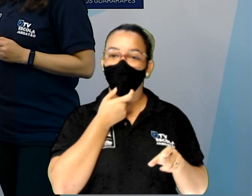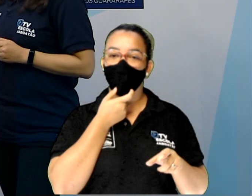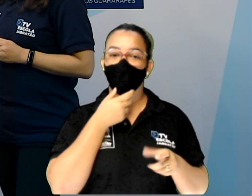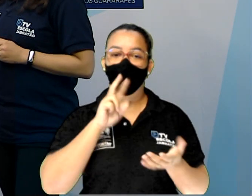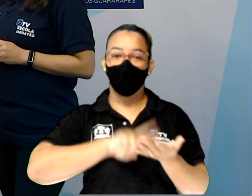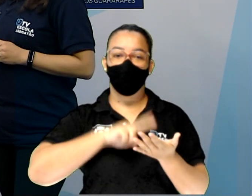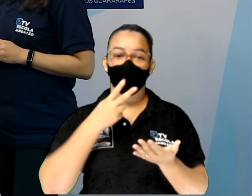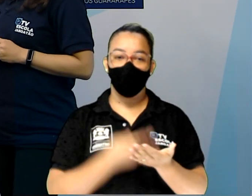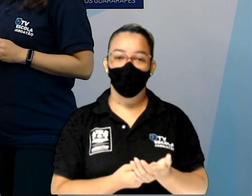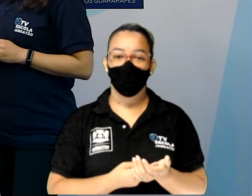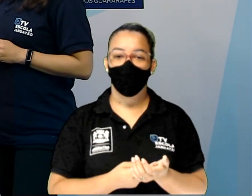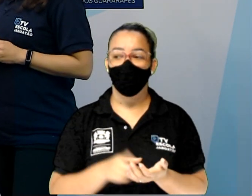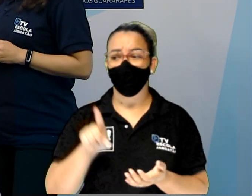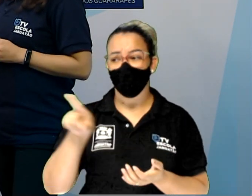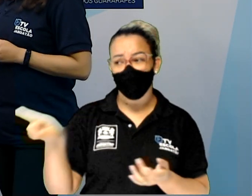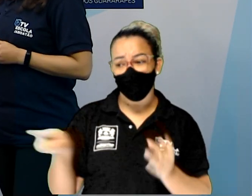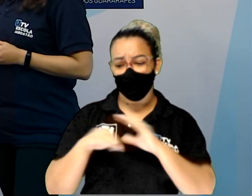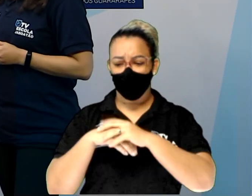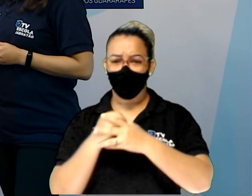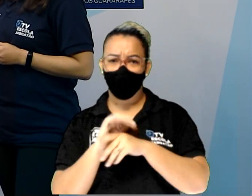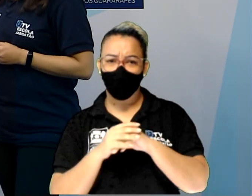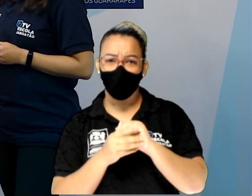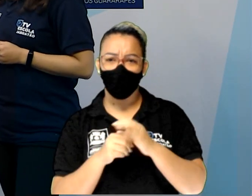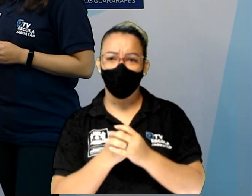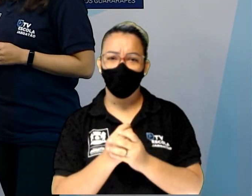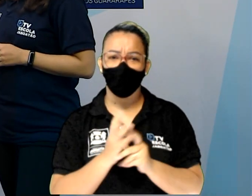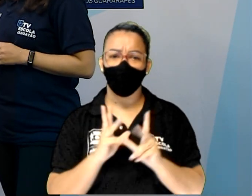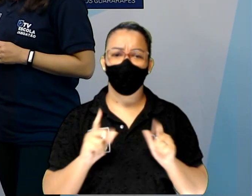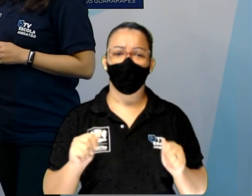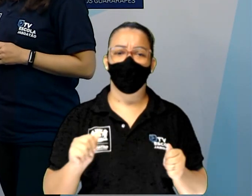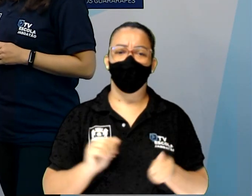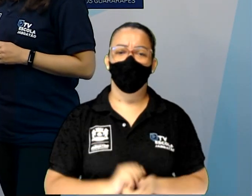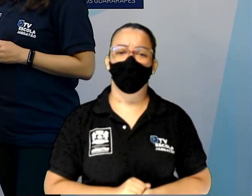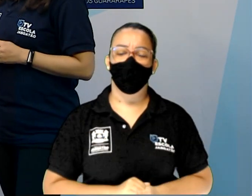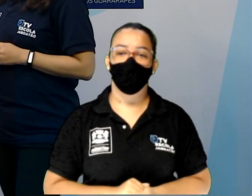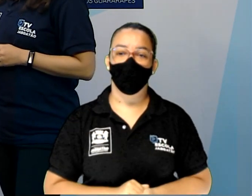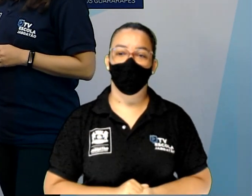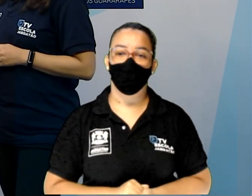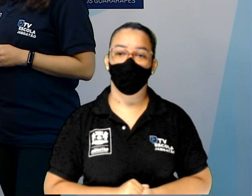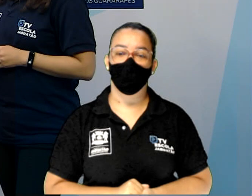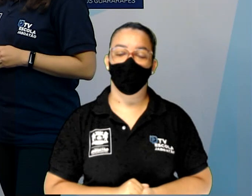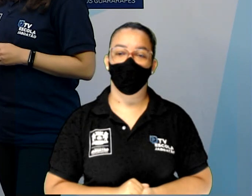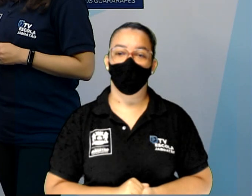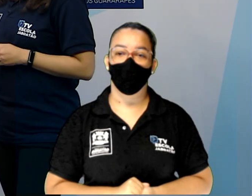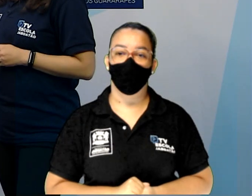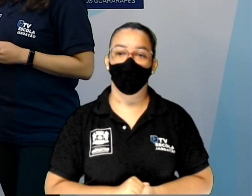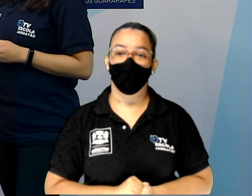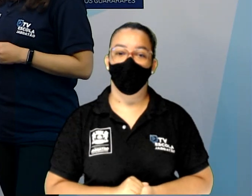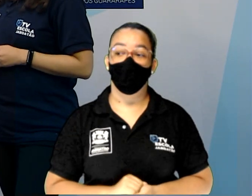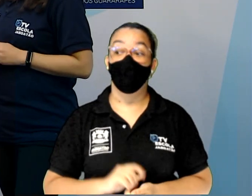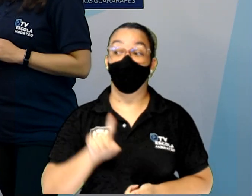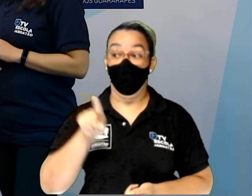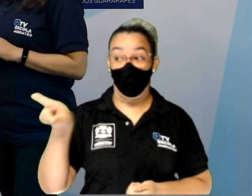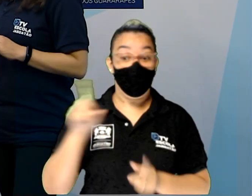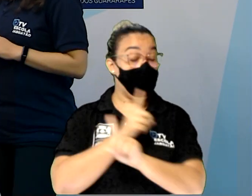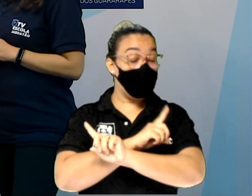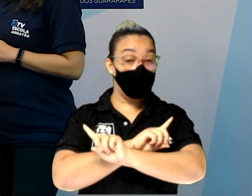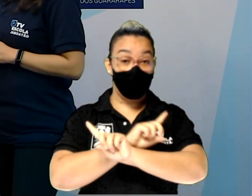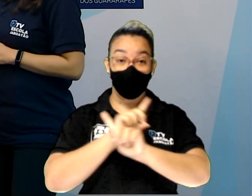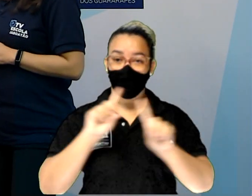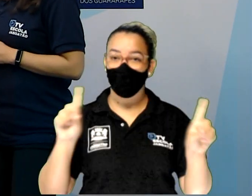hands. Você secou suas mãos. You didn't dry your hands. Você